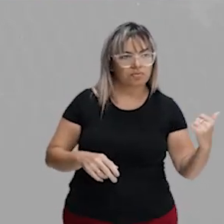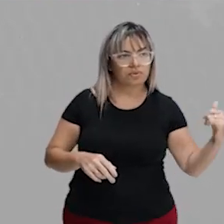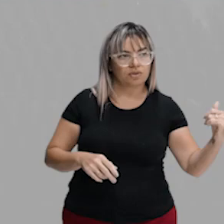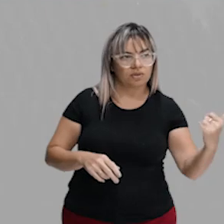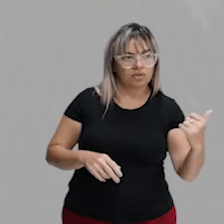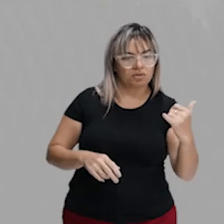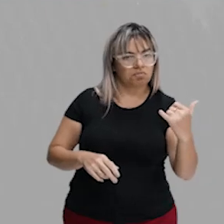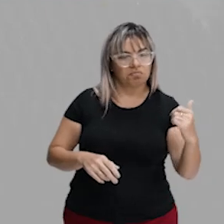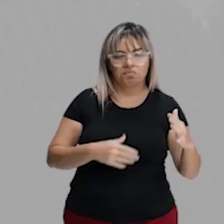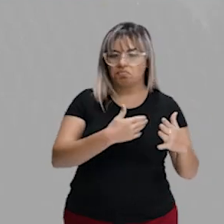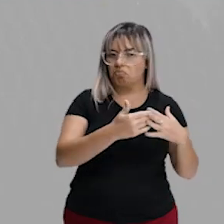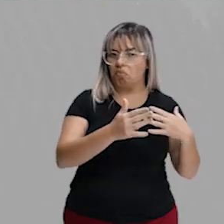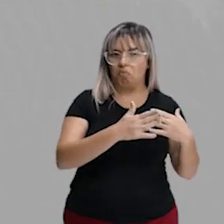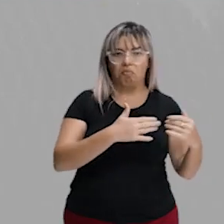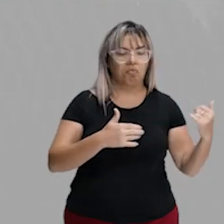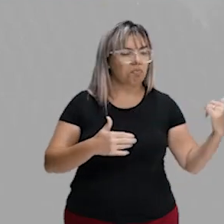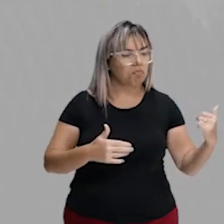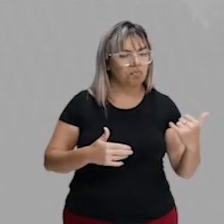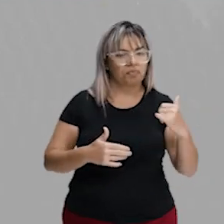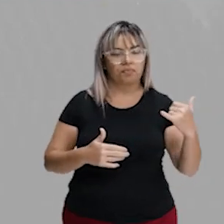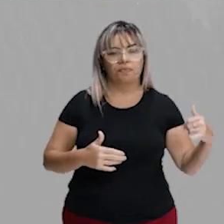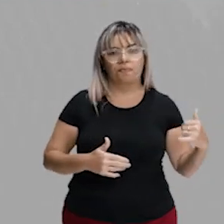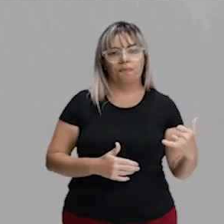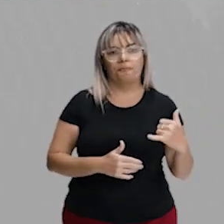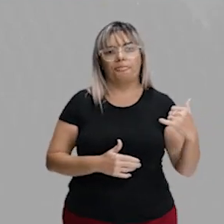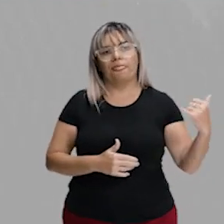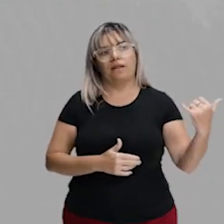energia qualquer,